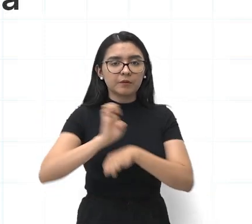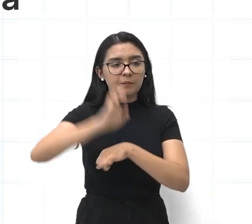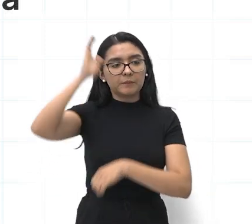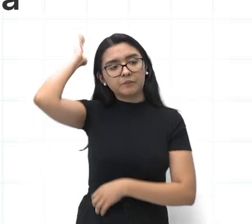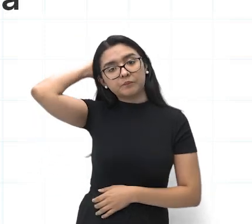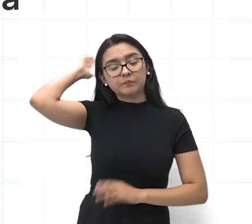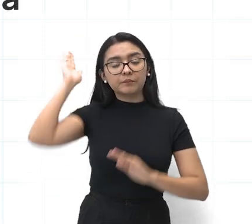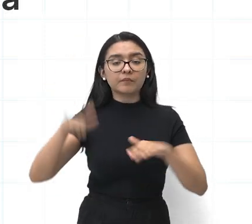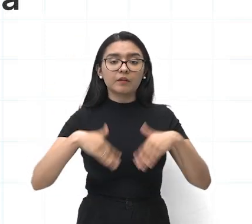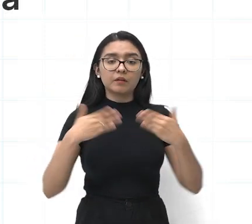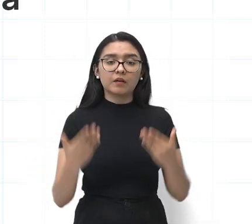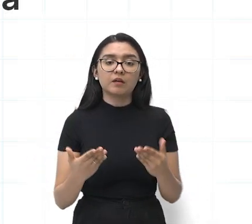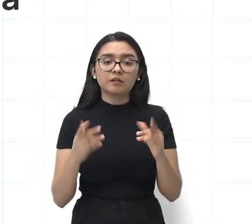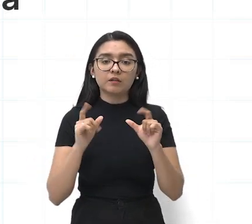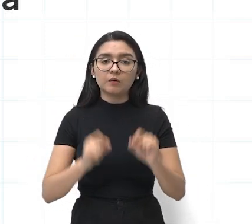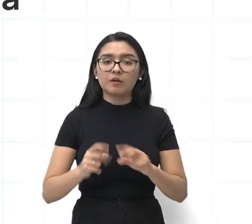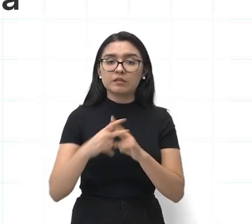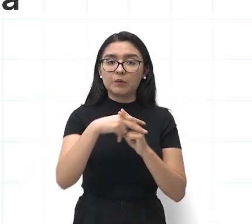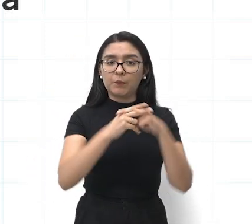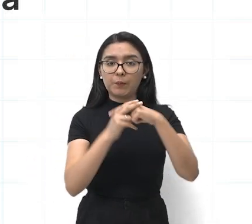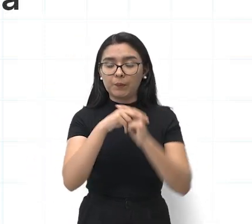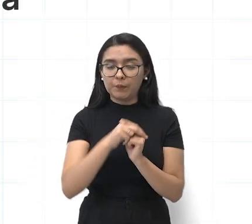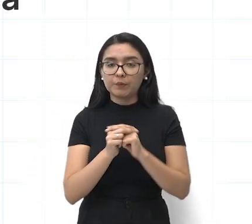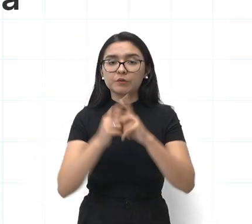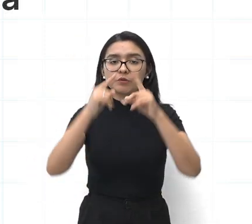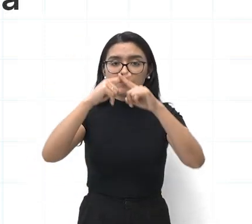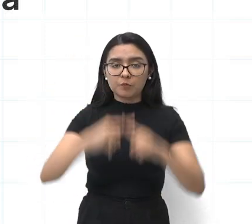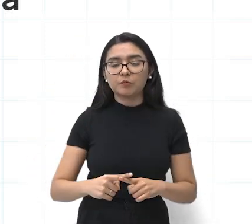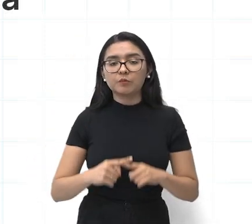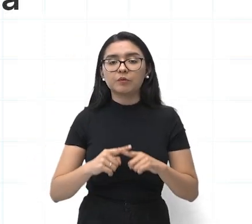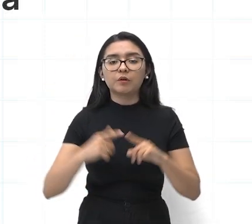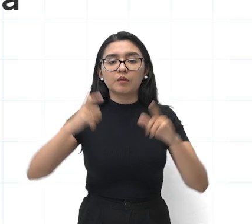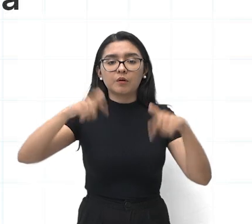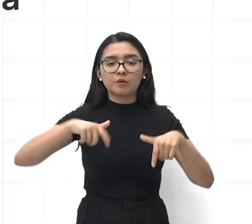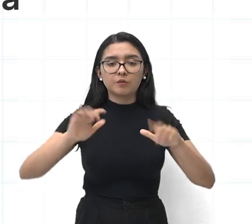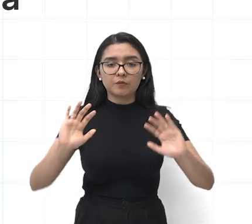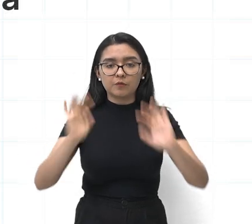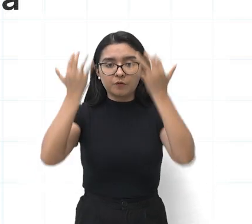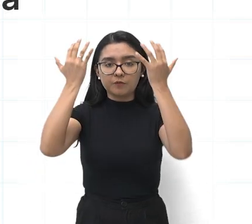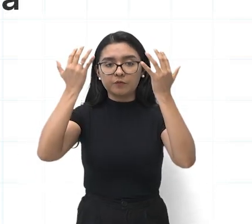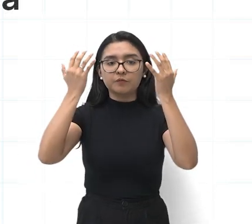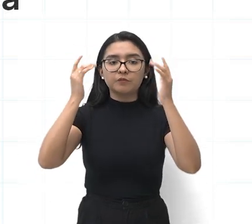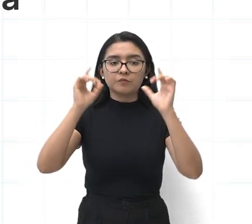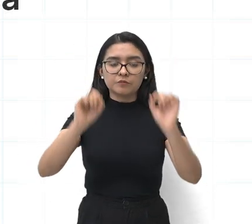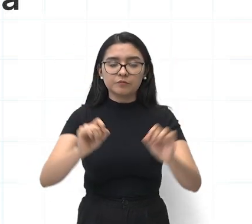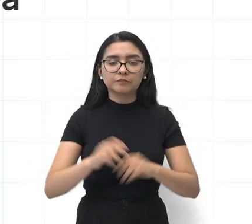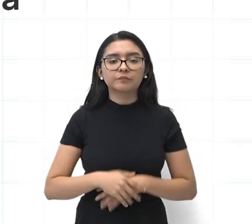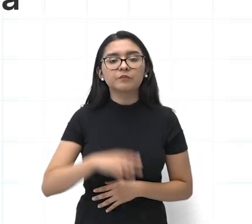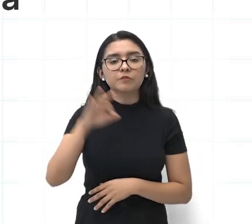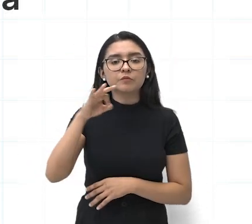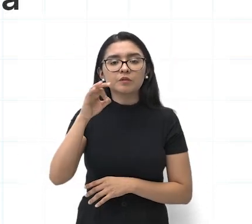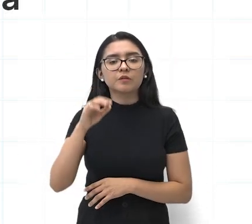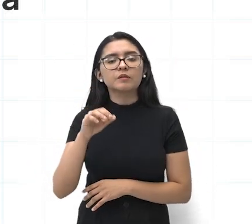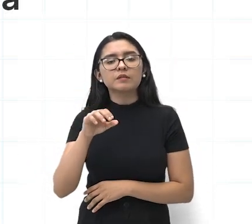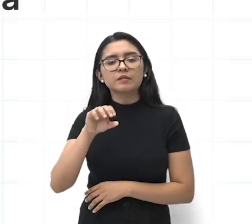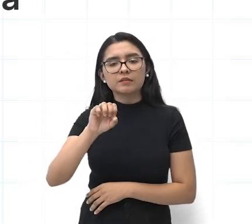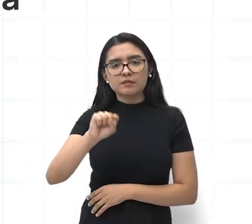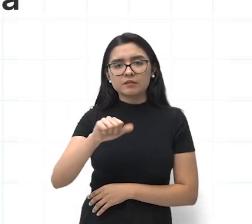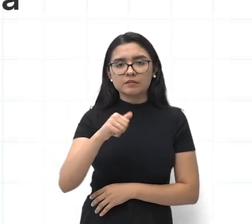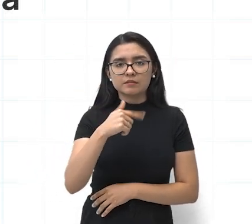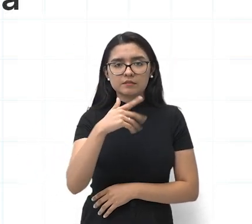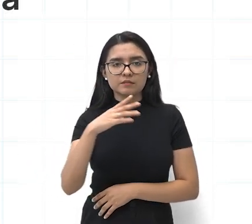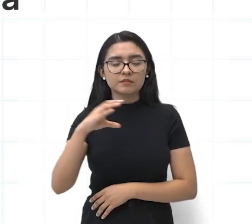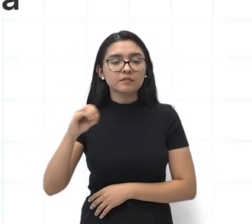Essa luta ela é disputada tradicionalmente nos festejos do glorioso São